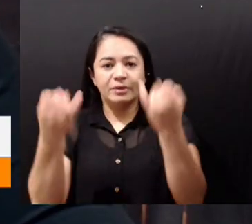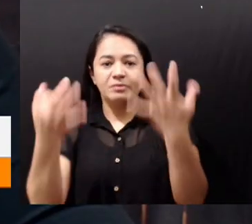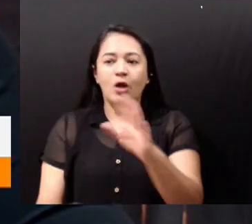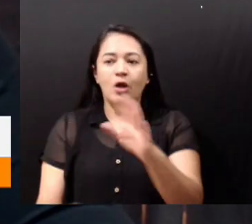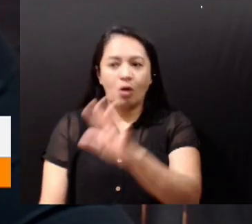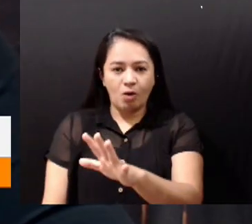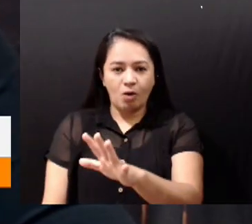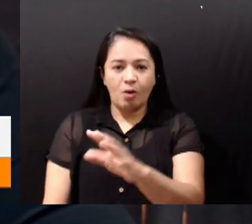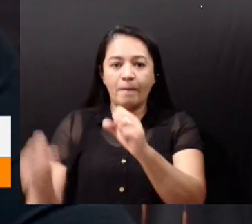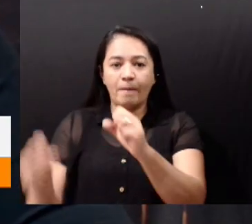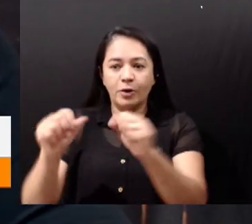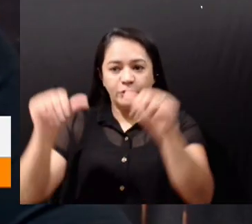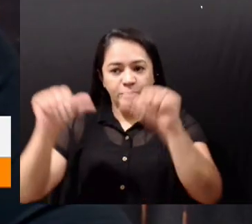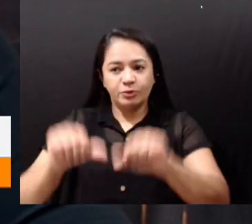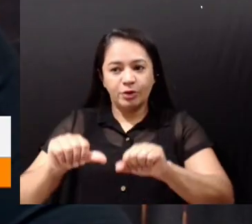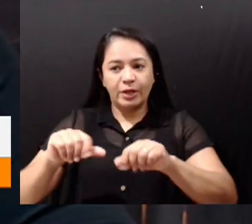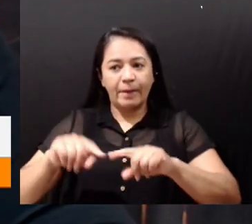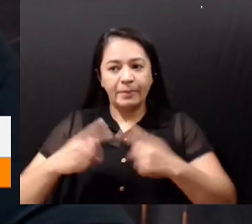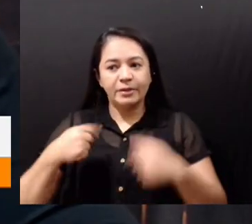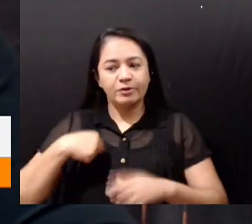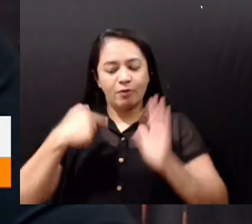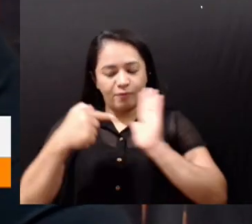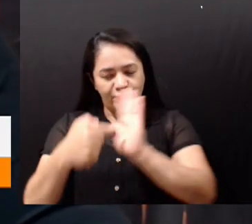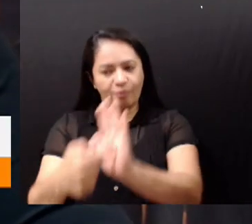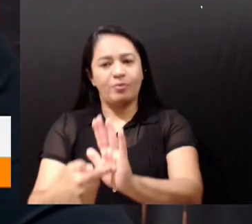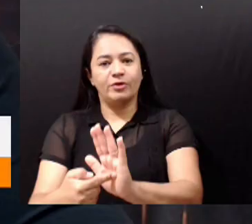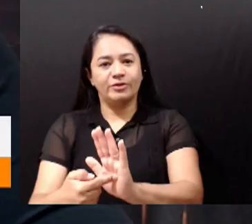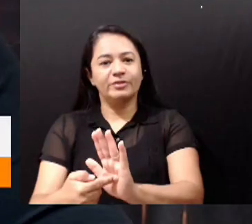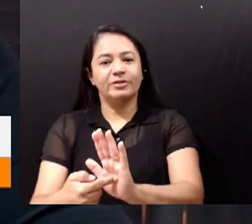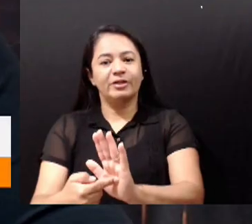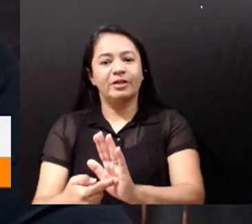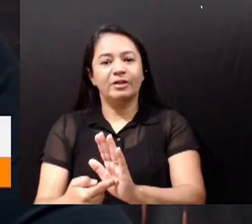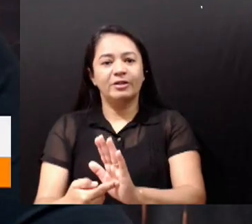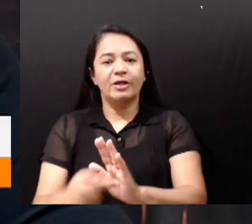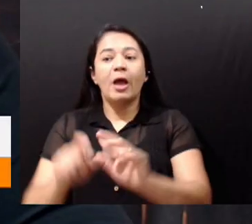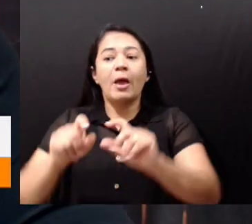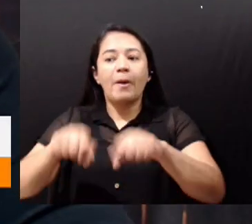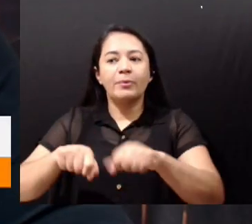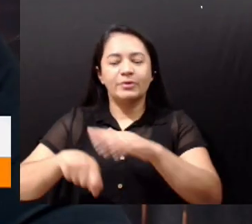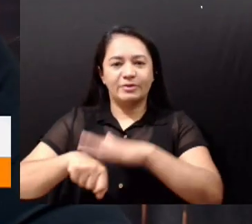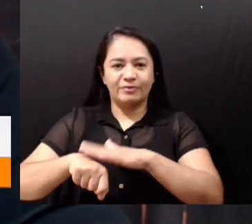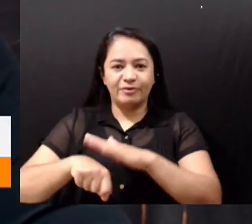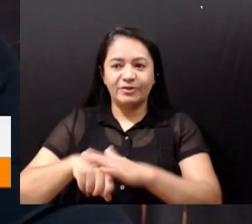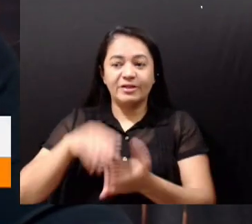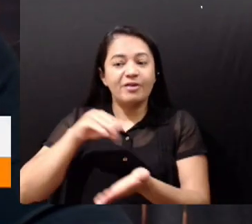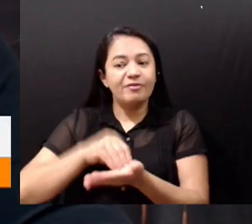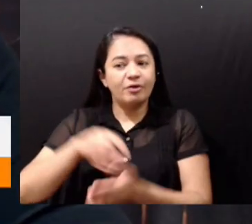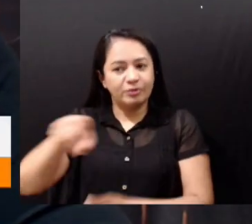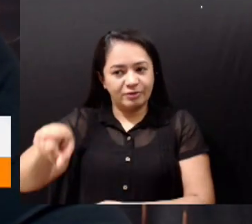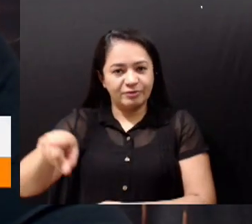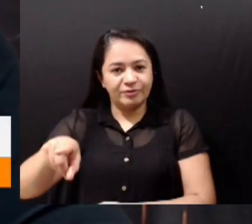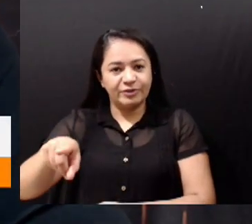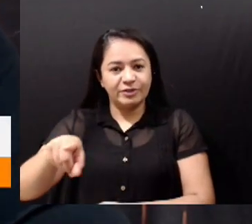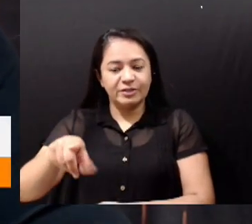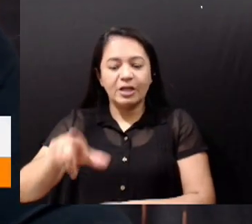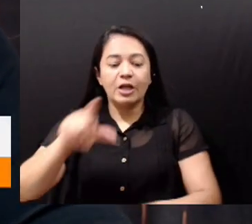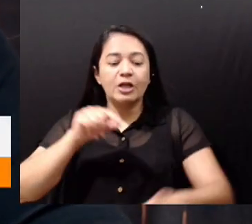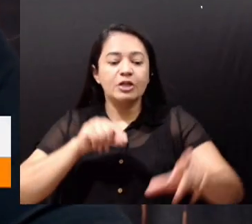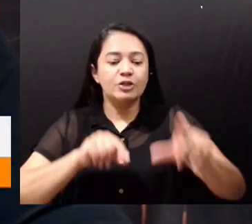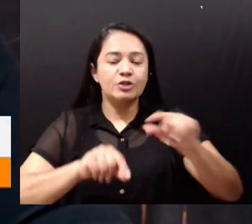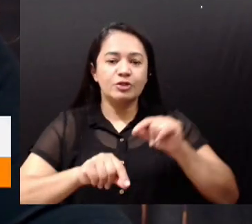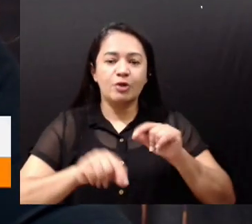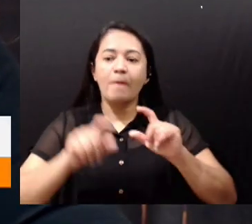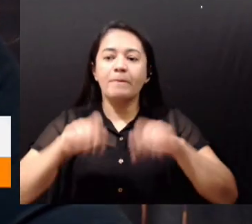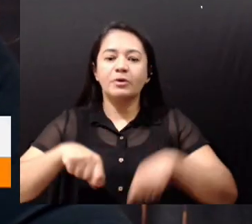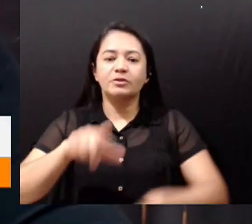para te mostrar que tem o que falta ainda para você poder escolher, né? Não é porque não resolve